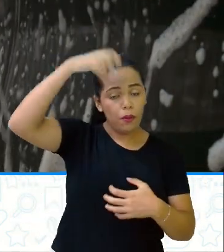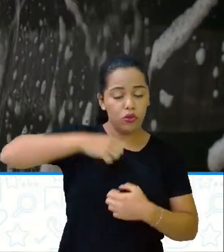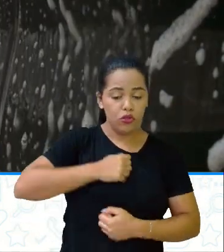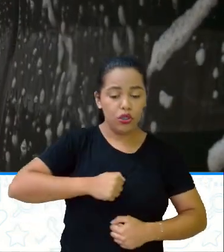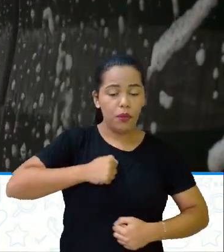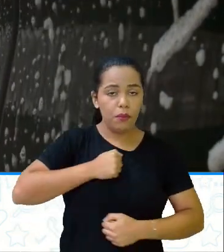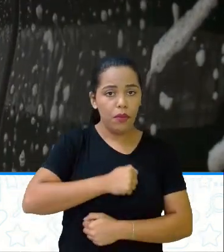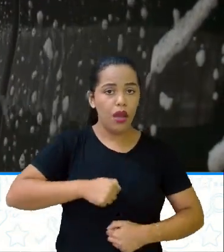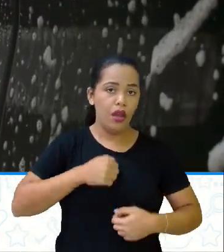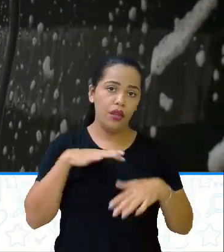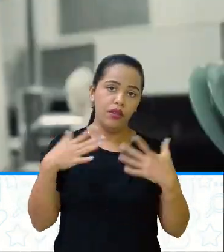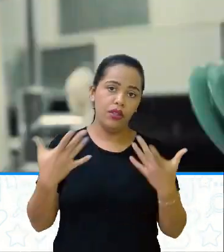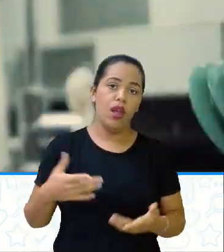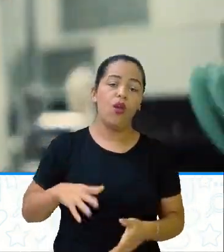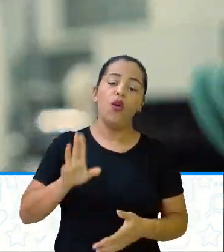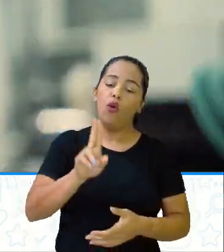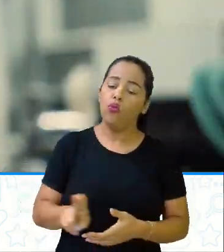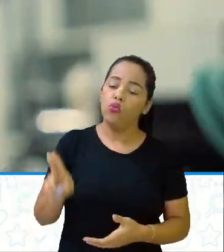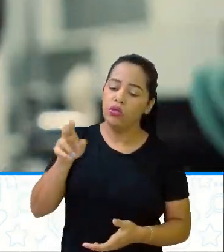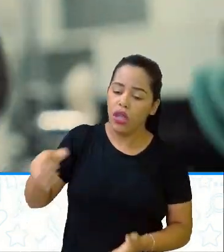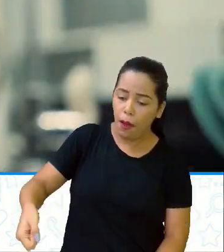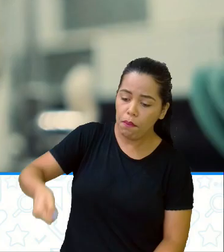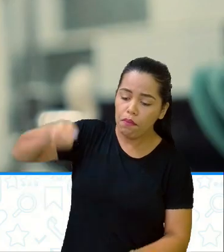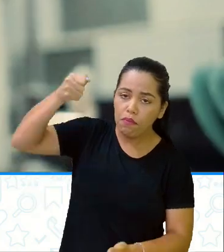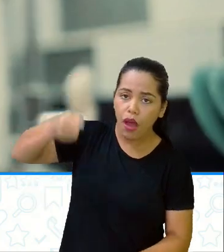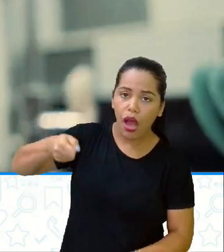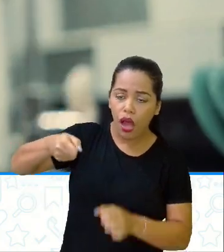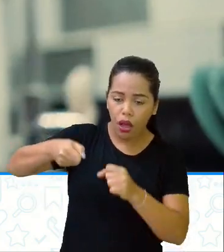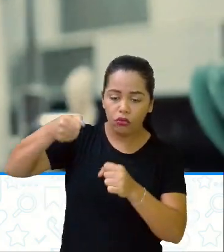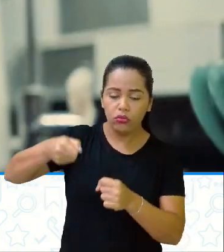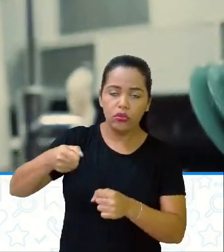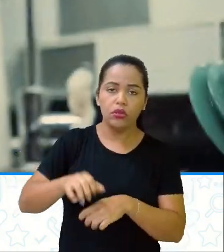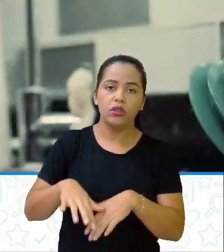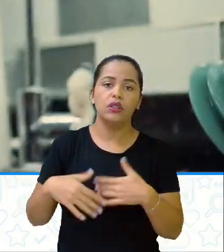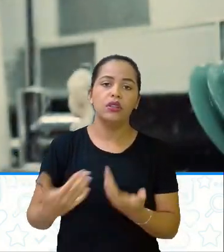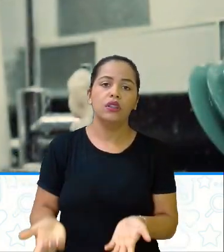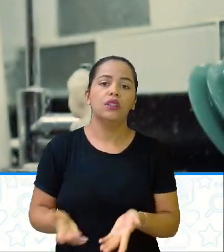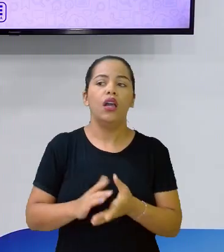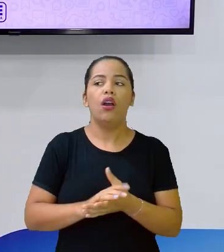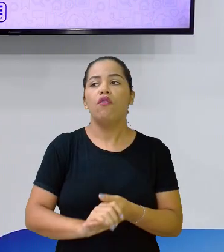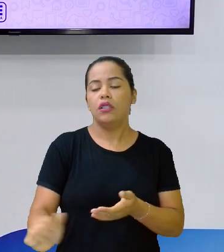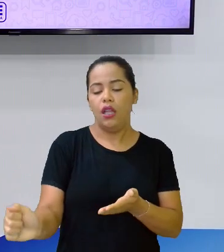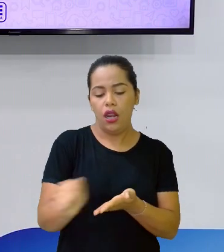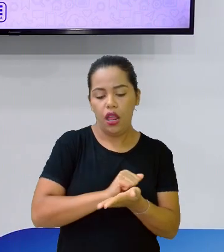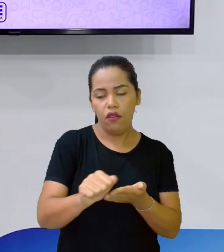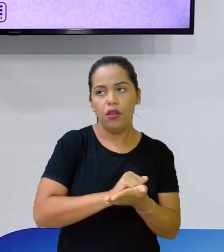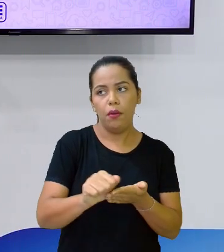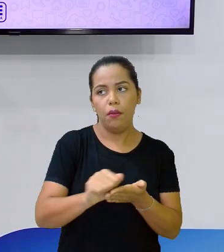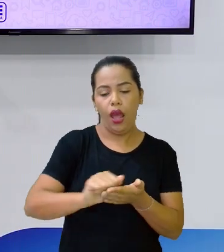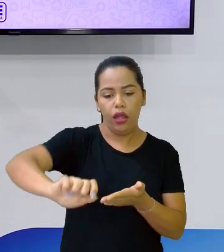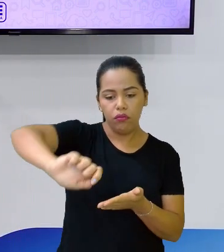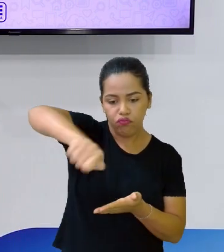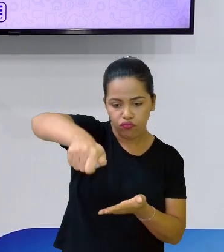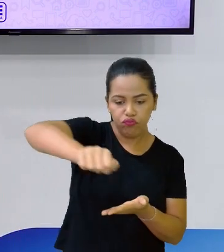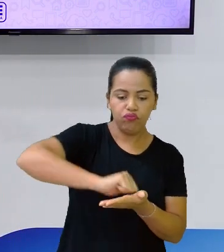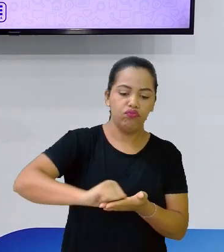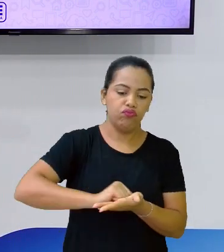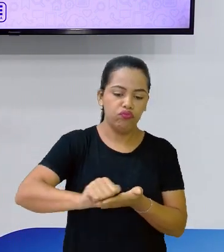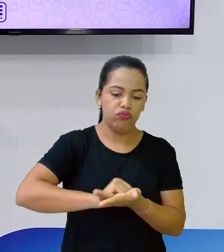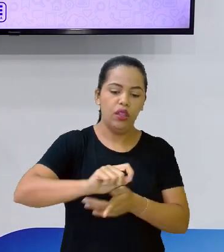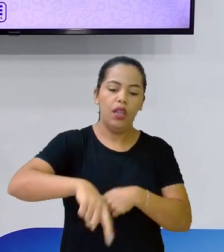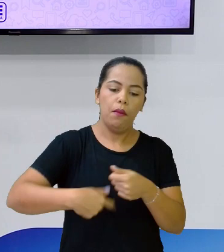da mangueira se for lavar alguma coisa. Também, ó, ensaboar a louça só de uma vez e deixar a torneirinha